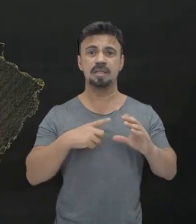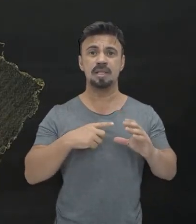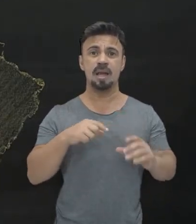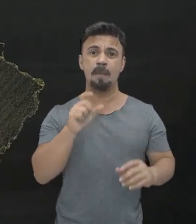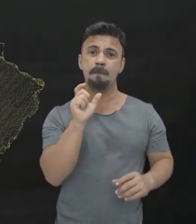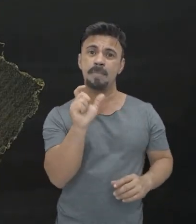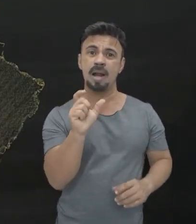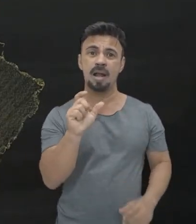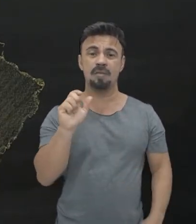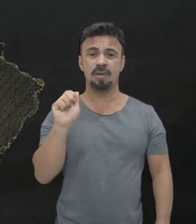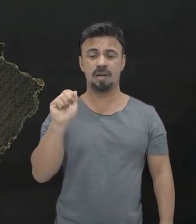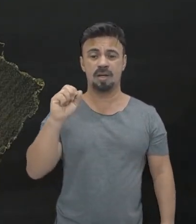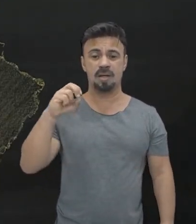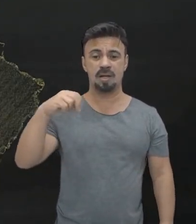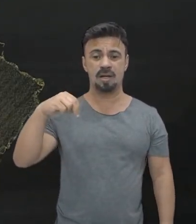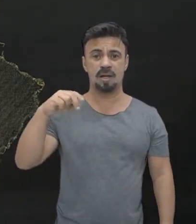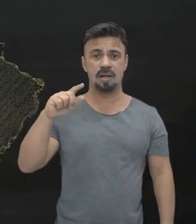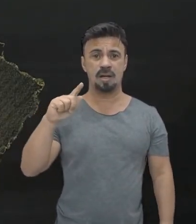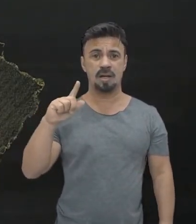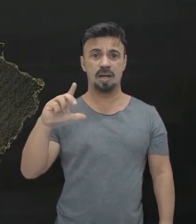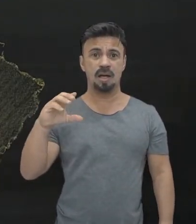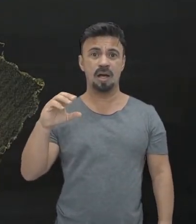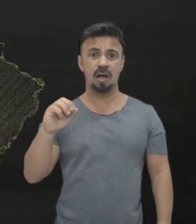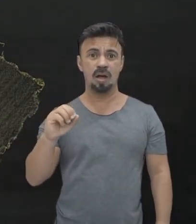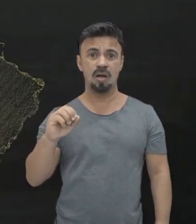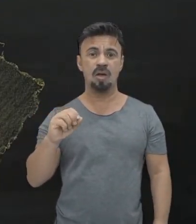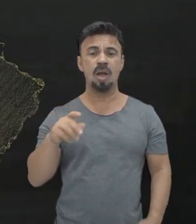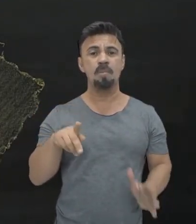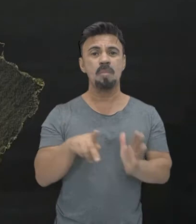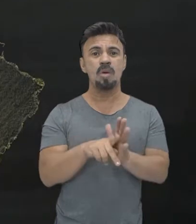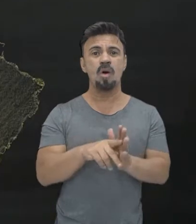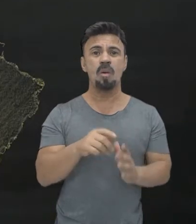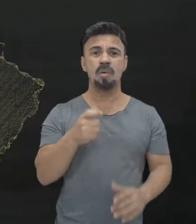palavra anglo, ele diz respeito à Inglaterra.